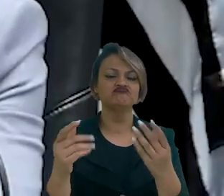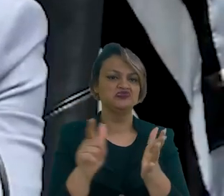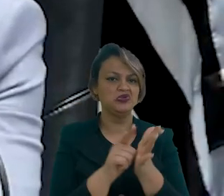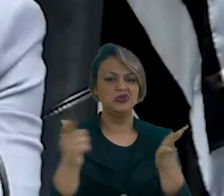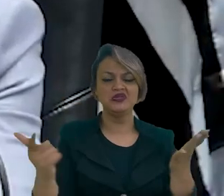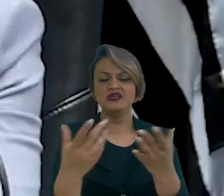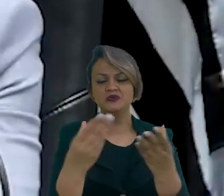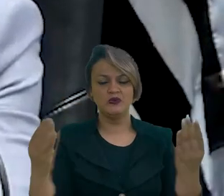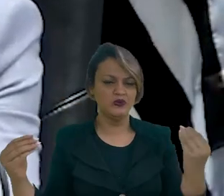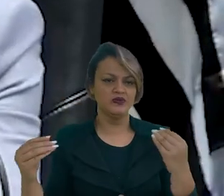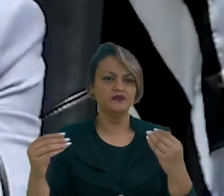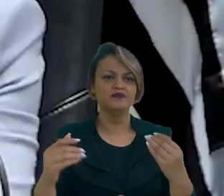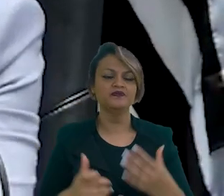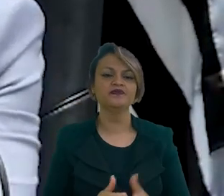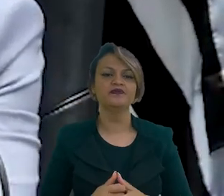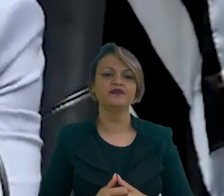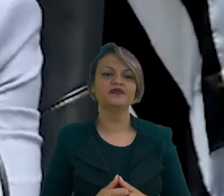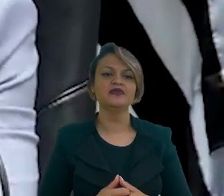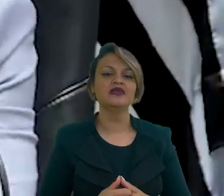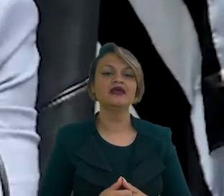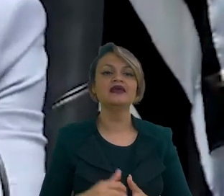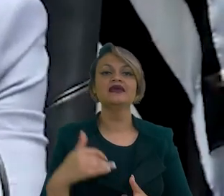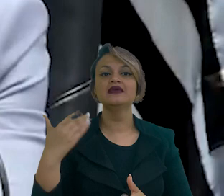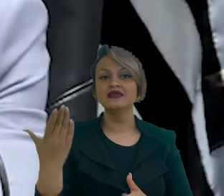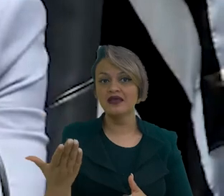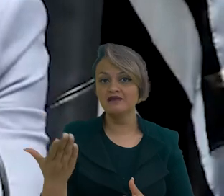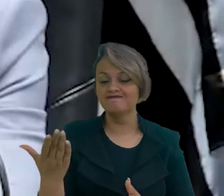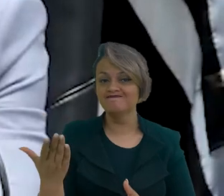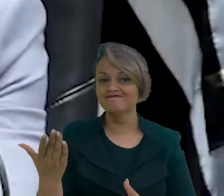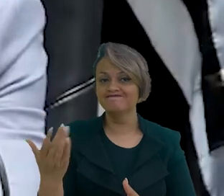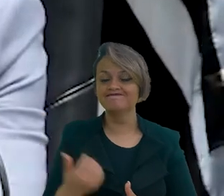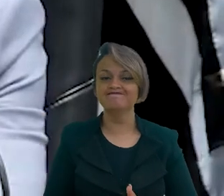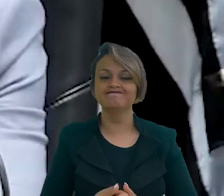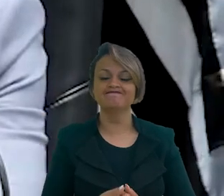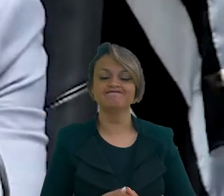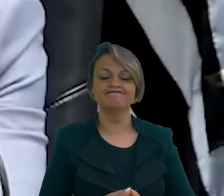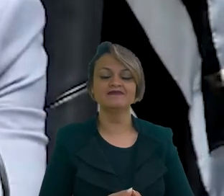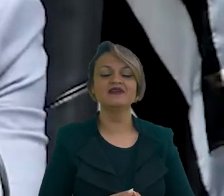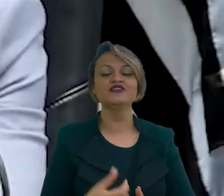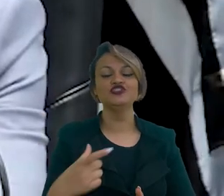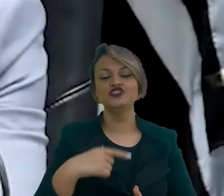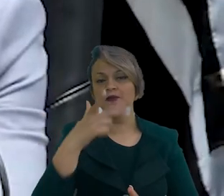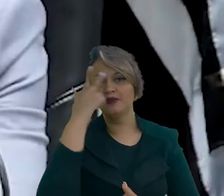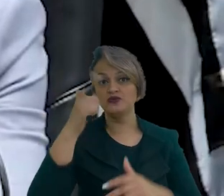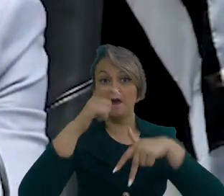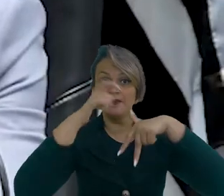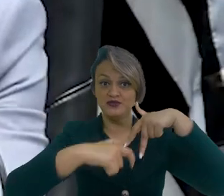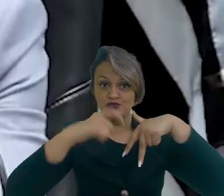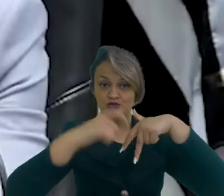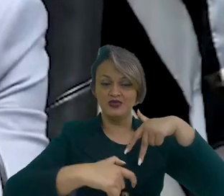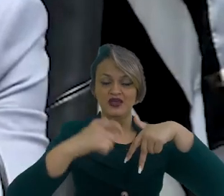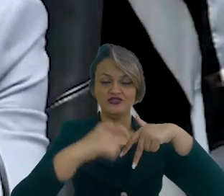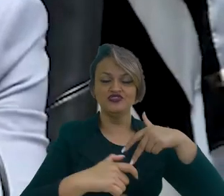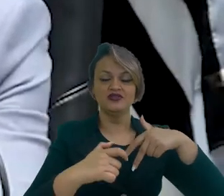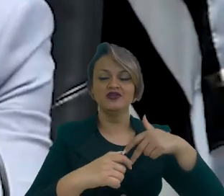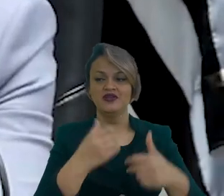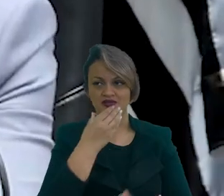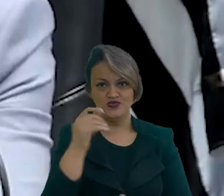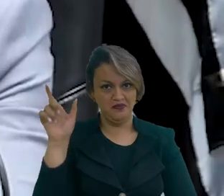inclusive da espiga em uma série lá e não existia um personagem